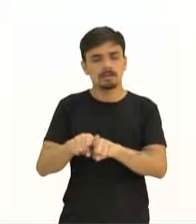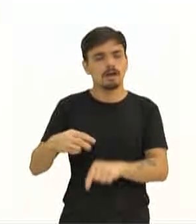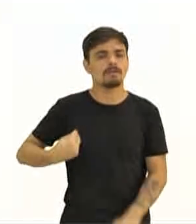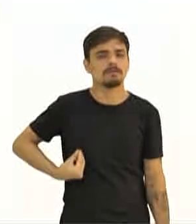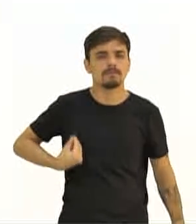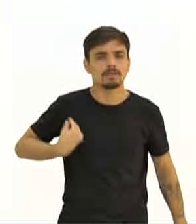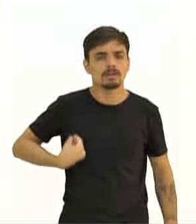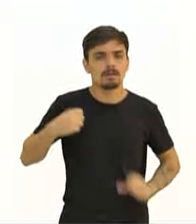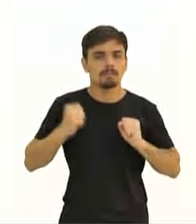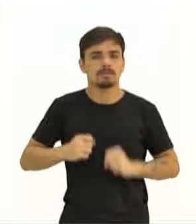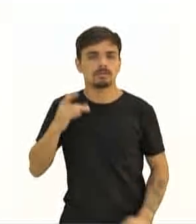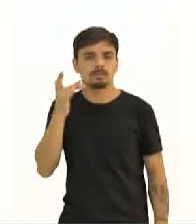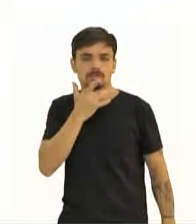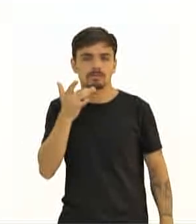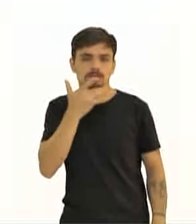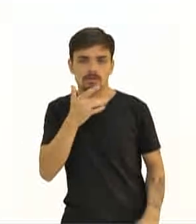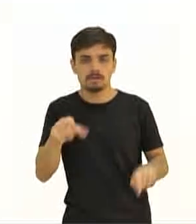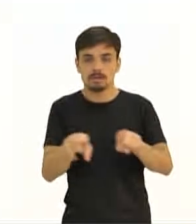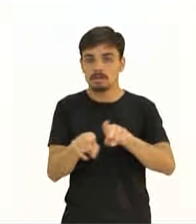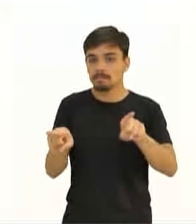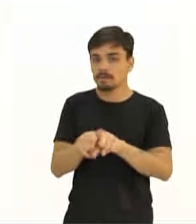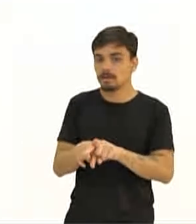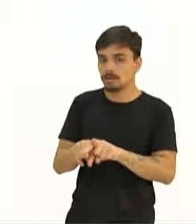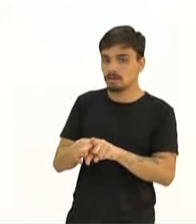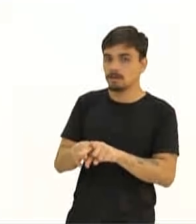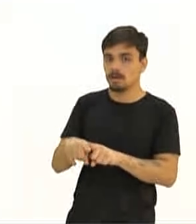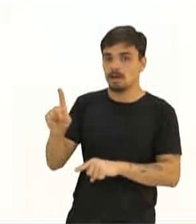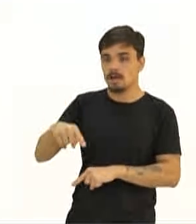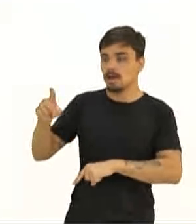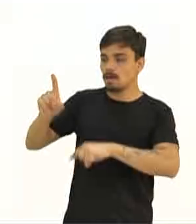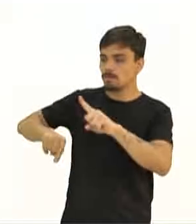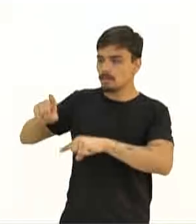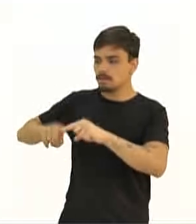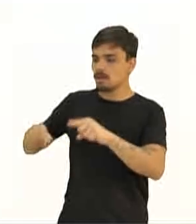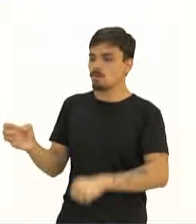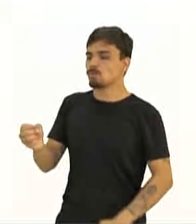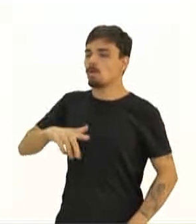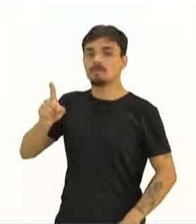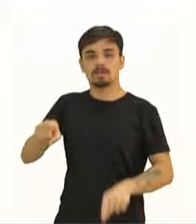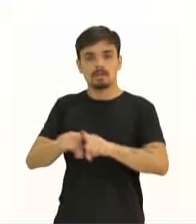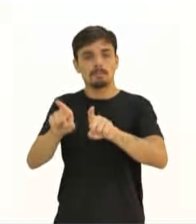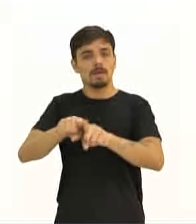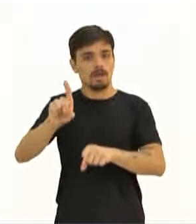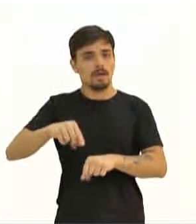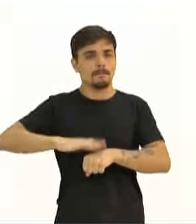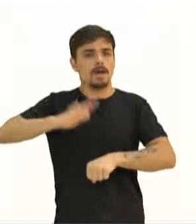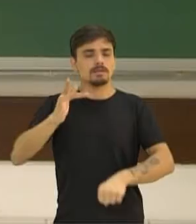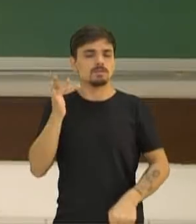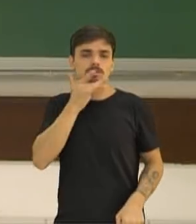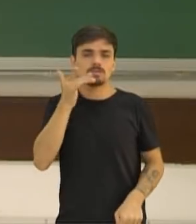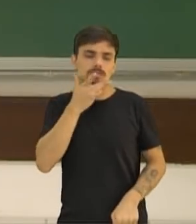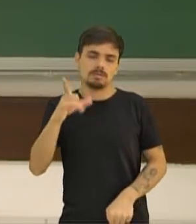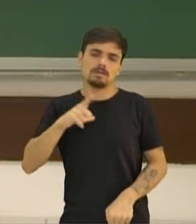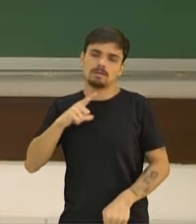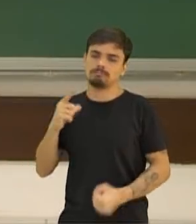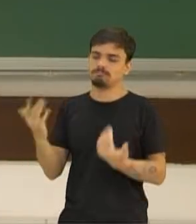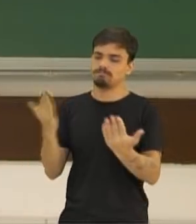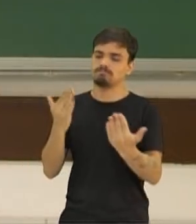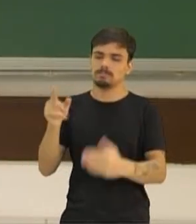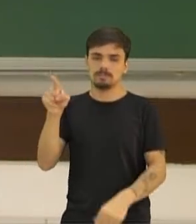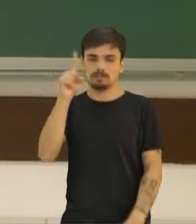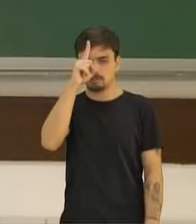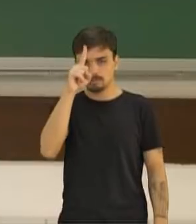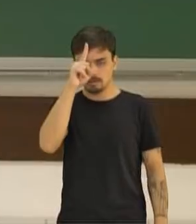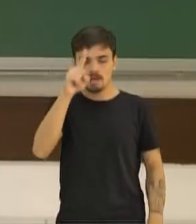gostosa, quanto a nova linha é muito mais gostosa. Então, eu tenho essa ideia,